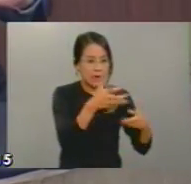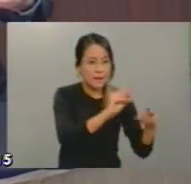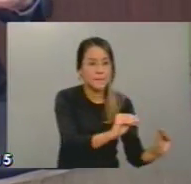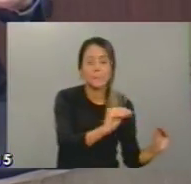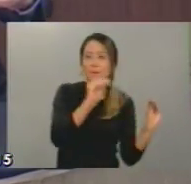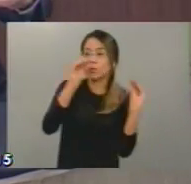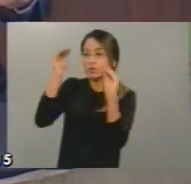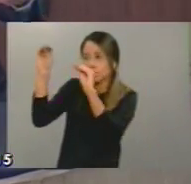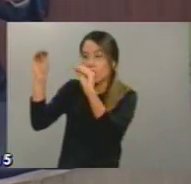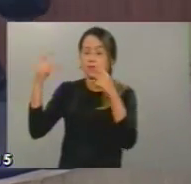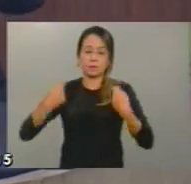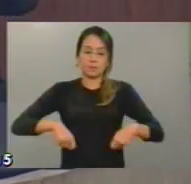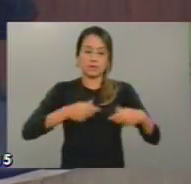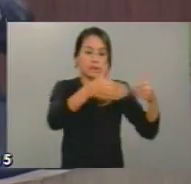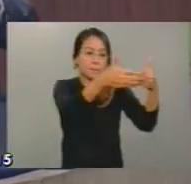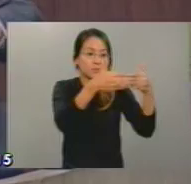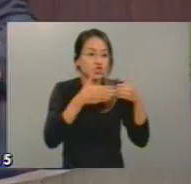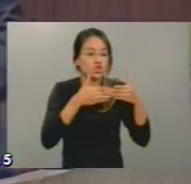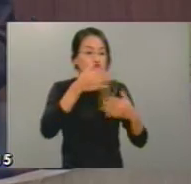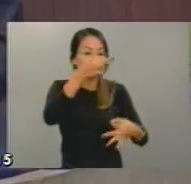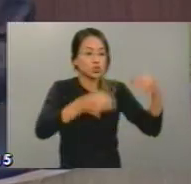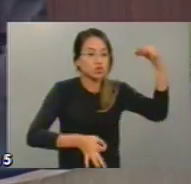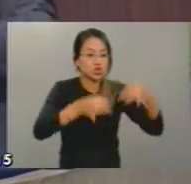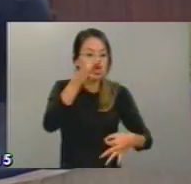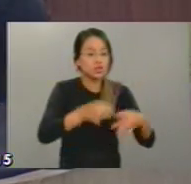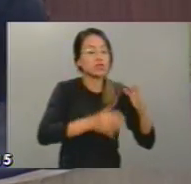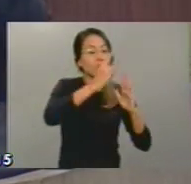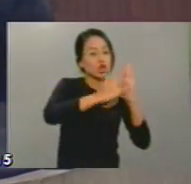isso, vejam só,